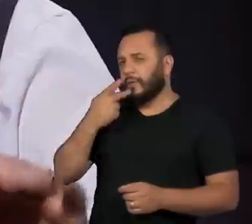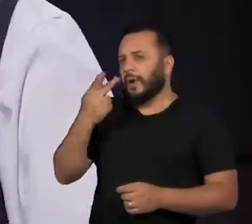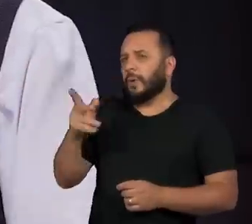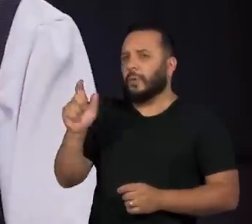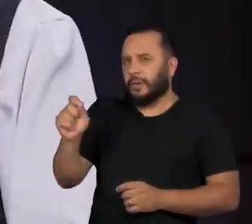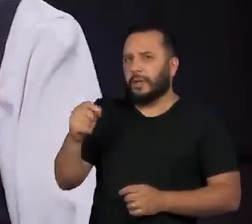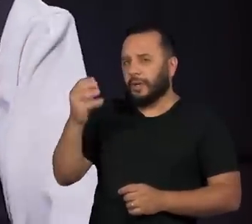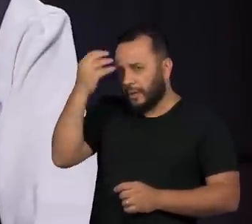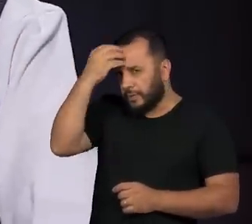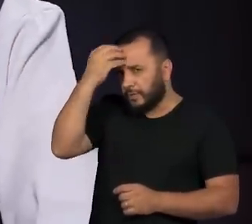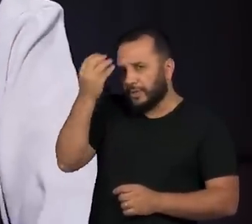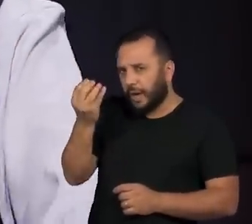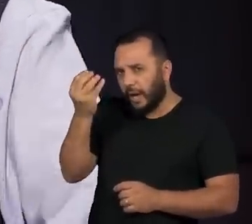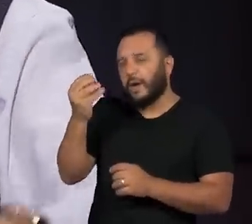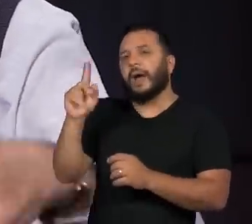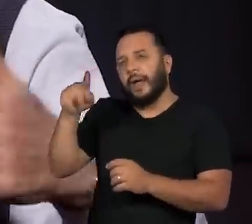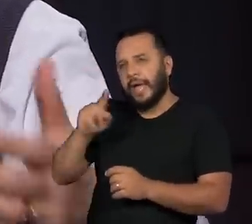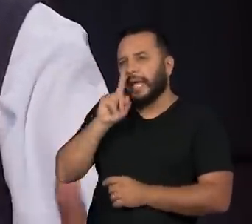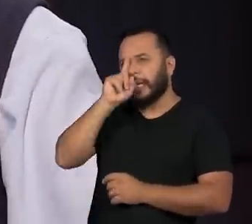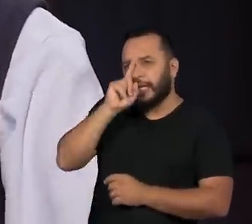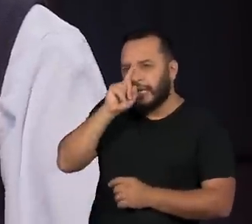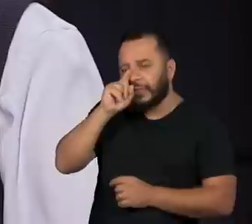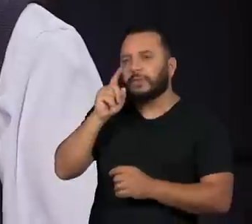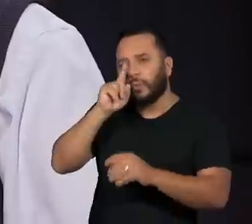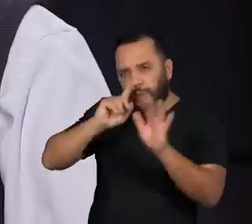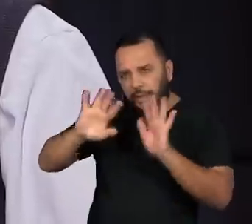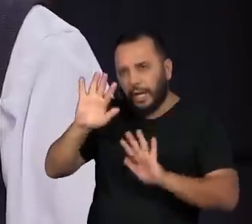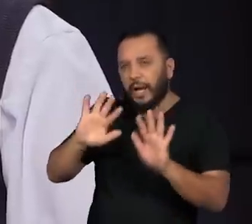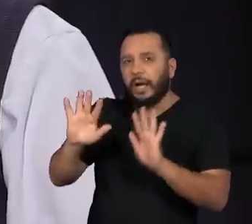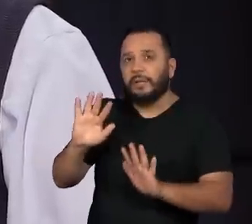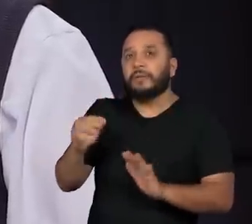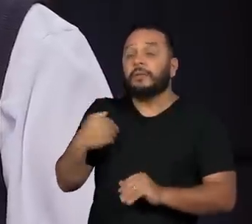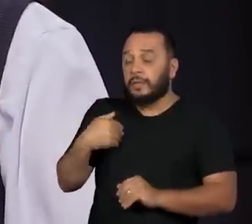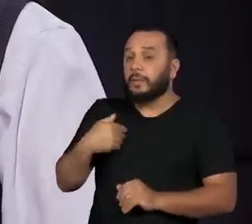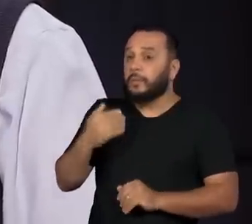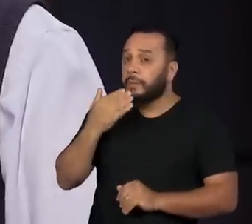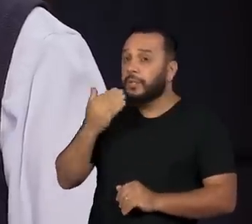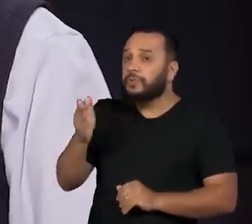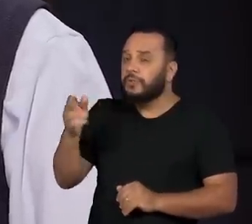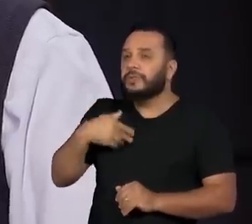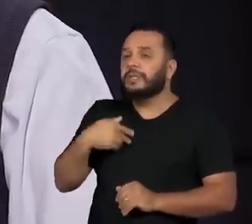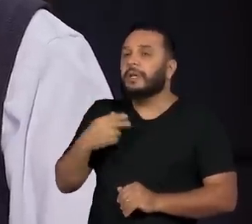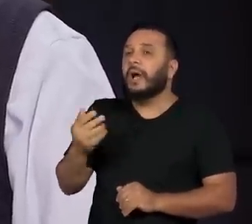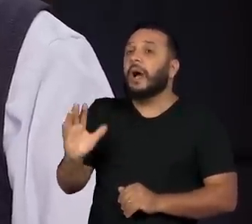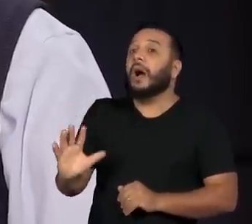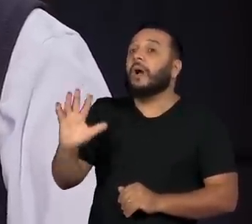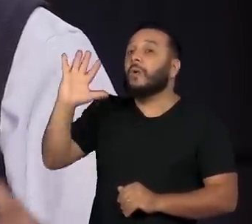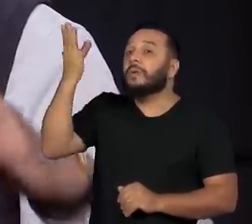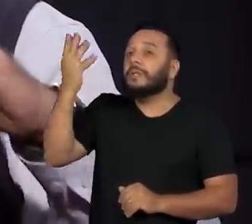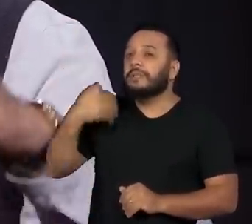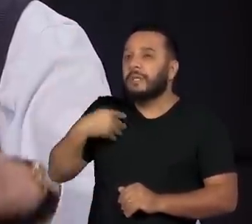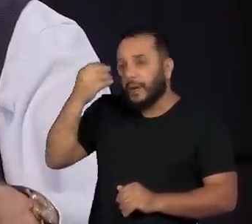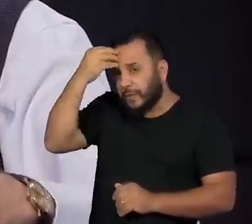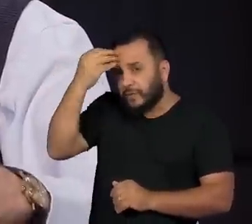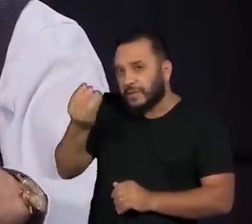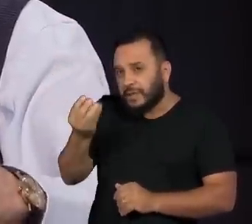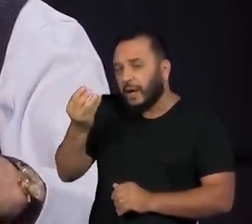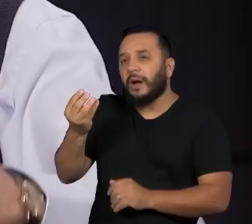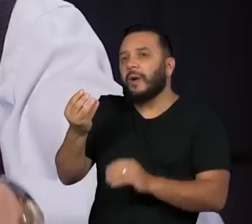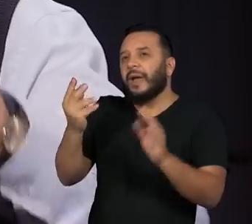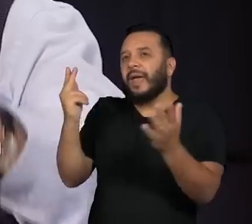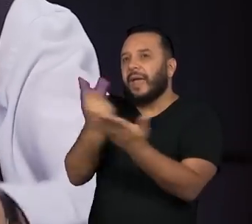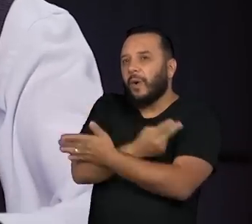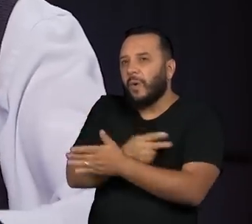mentiu que a gente já pode trazer grandes riscos precisamos tomar cuidado com isso eu pedi pra ele que ele listasse alguns casos em que a inteligência artificial digamos